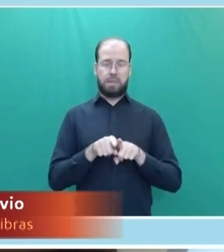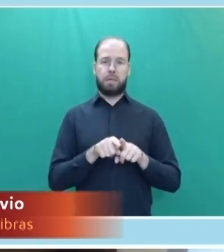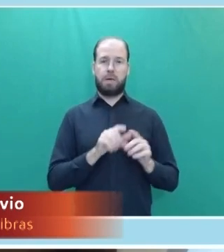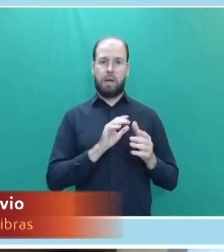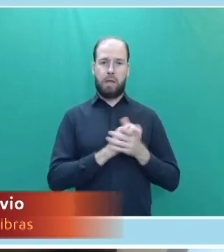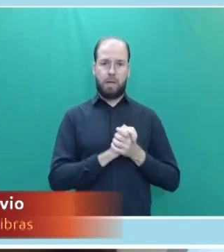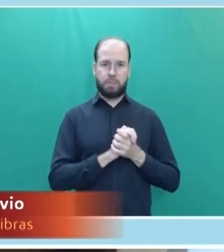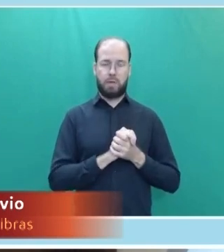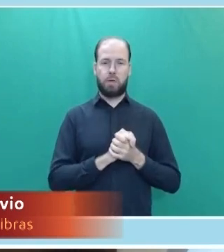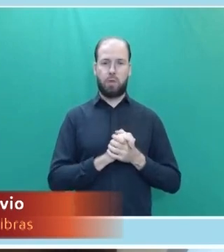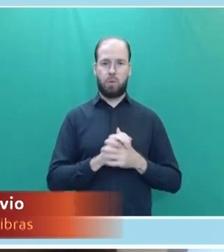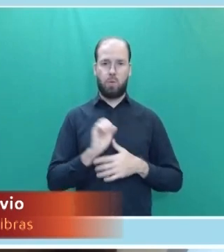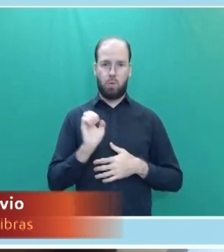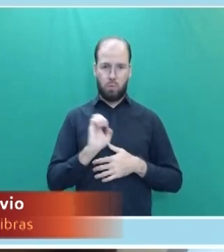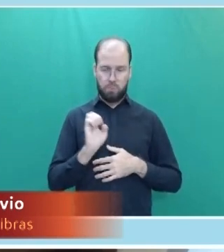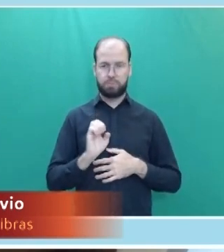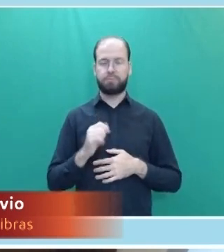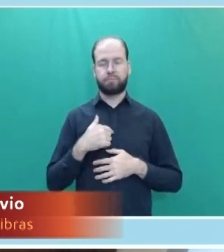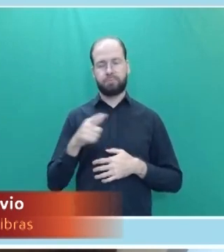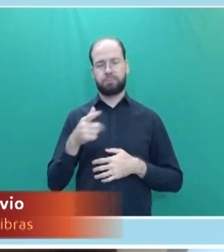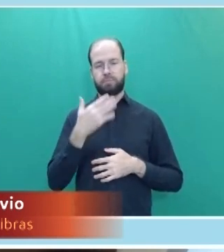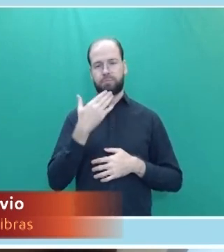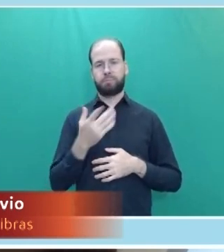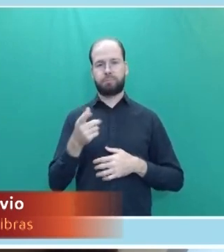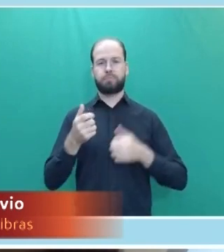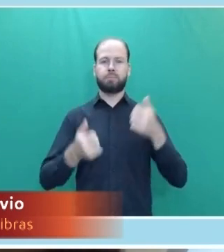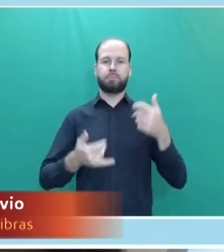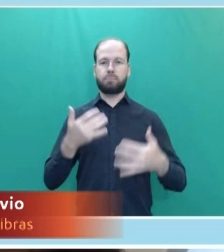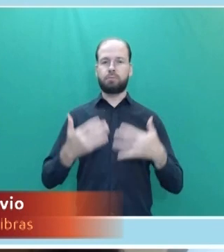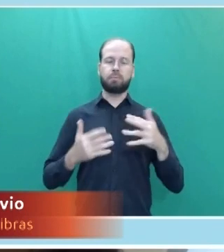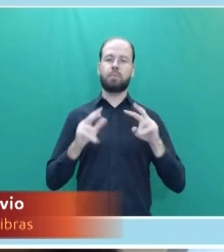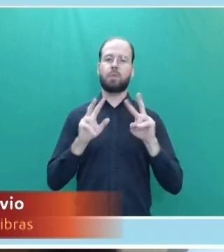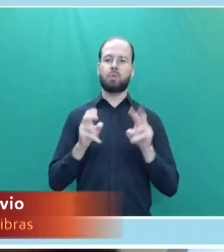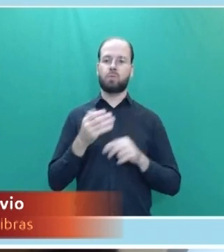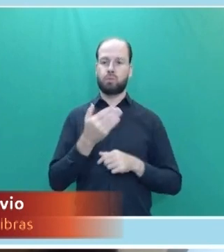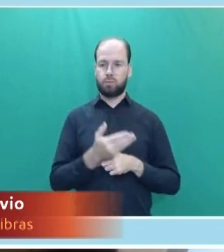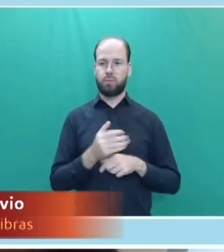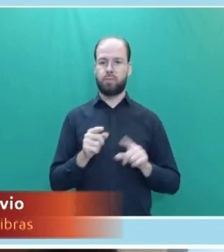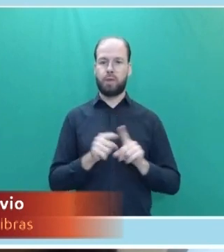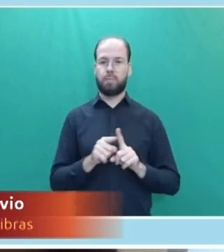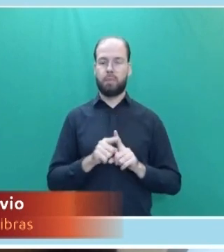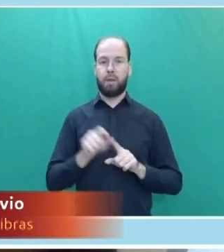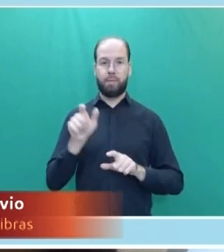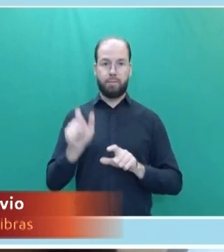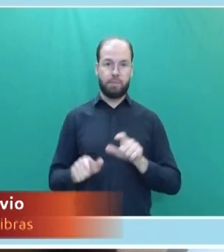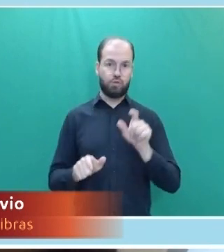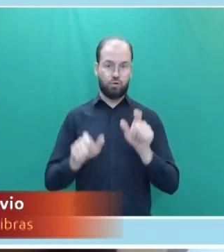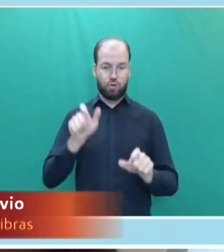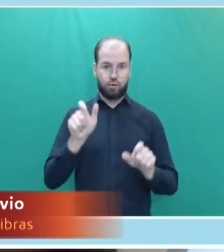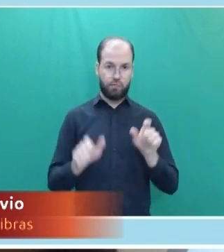homoafetivo. Queria só que você arrematasse o programa falando disso, né? Os indivíduos são